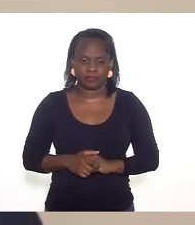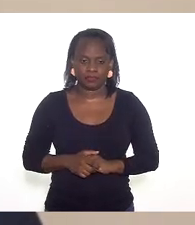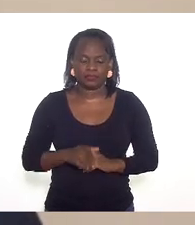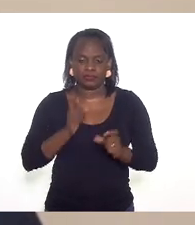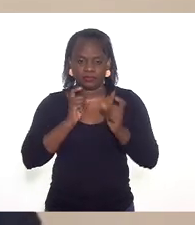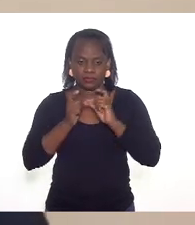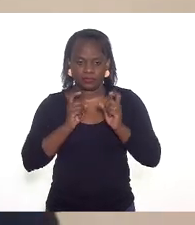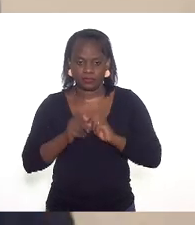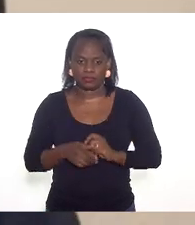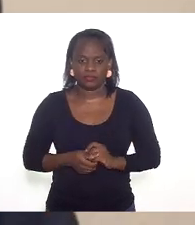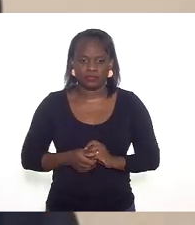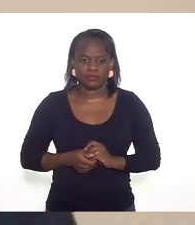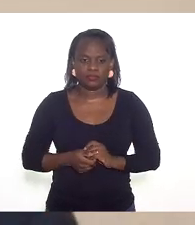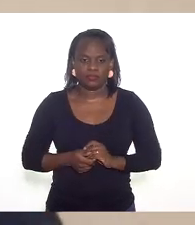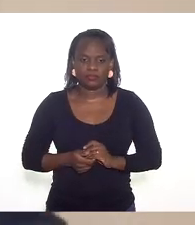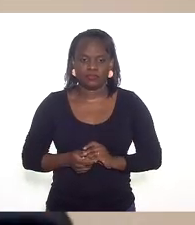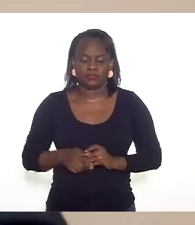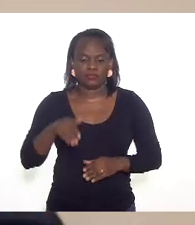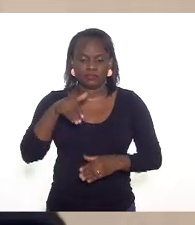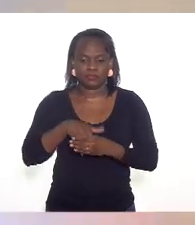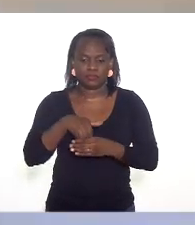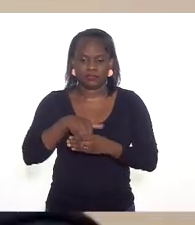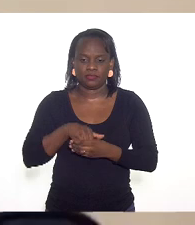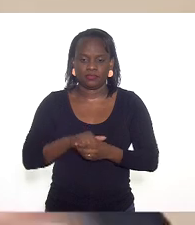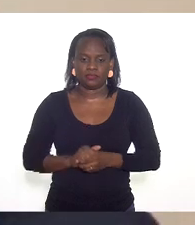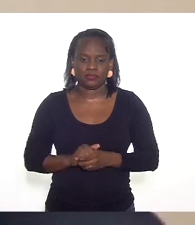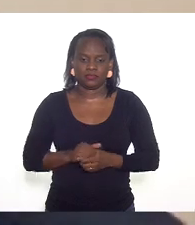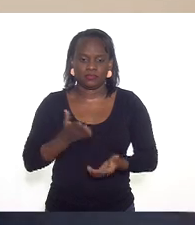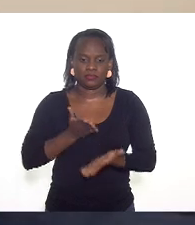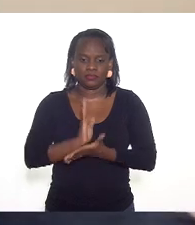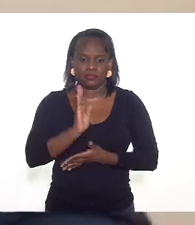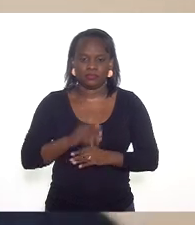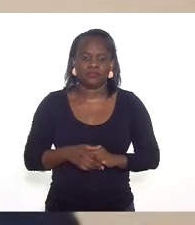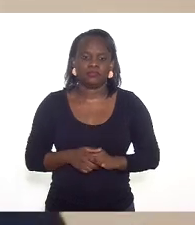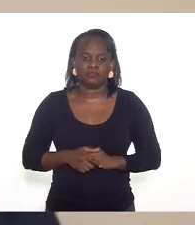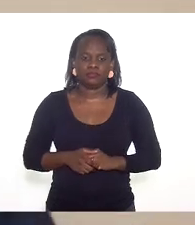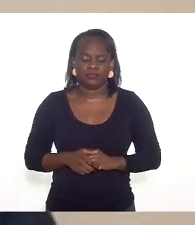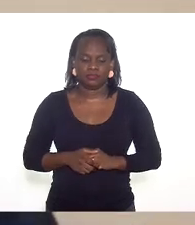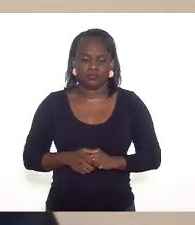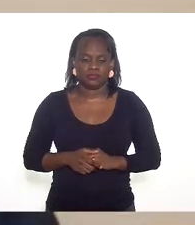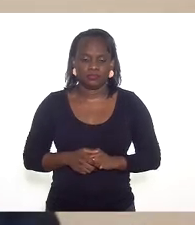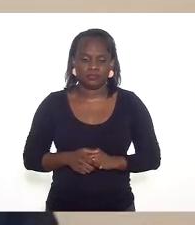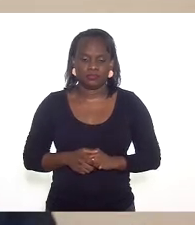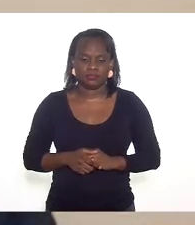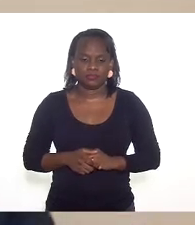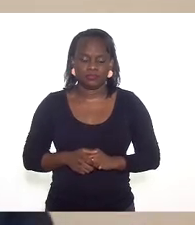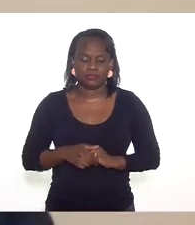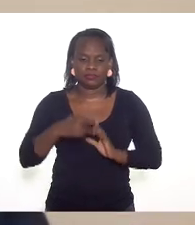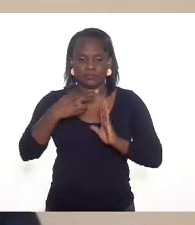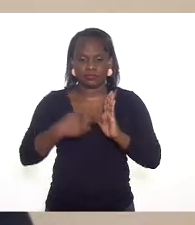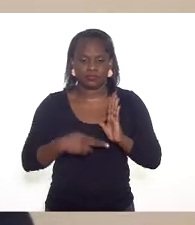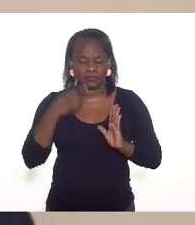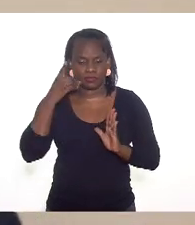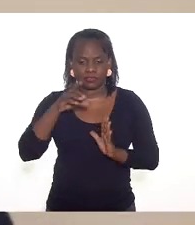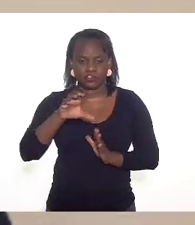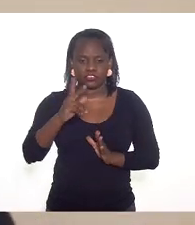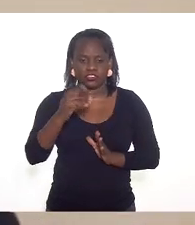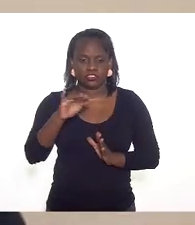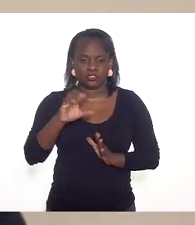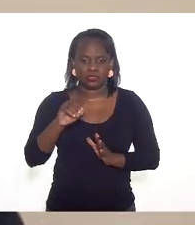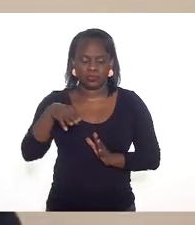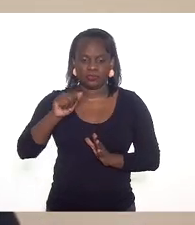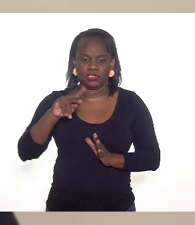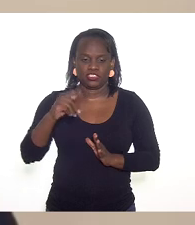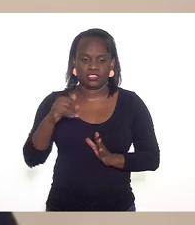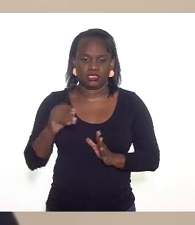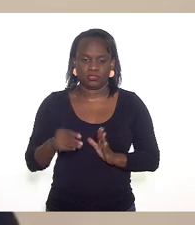Em discussão, em votação, aprovado. Relator deputado Chico Machado, 17 da